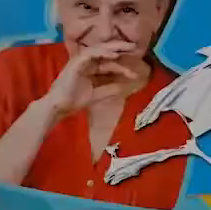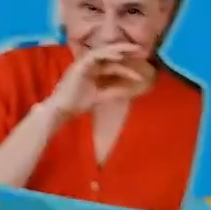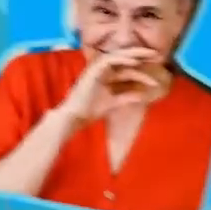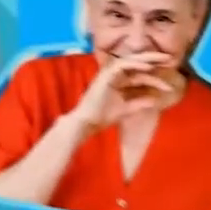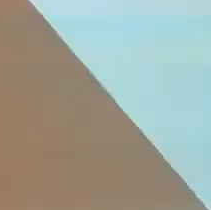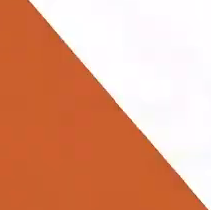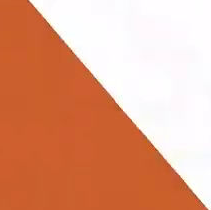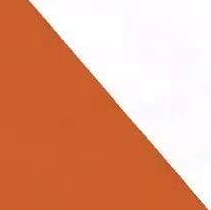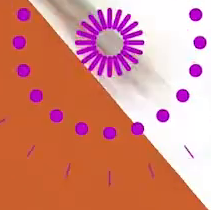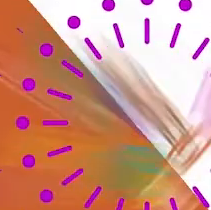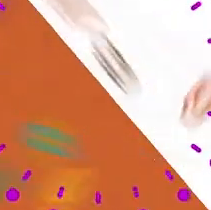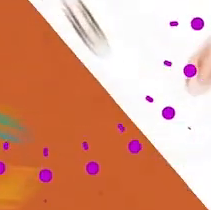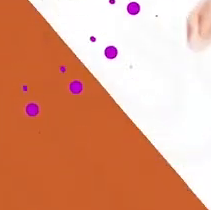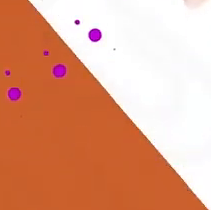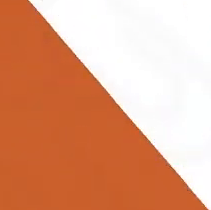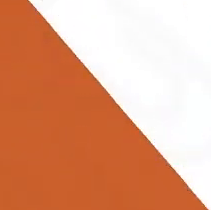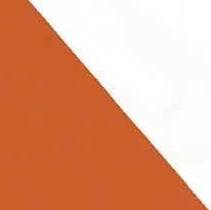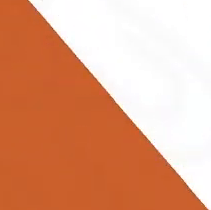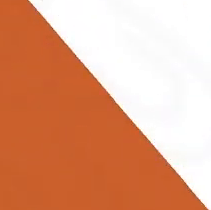e